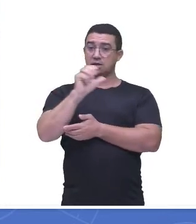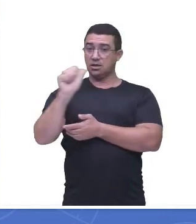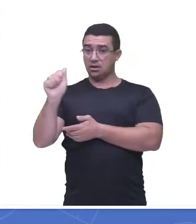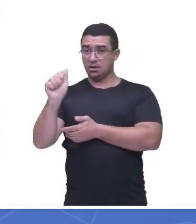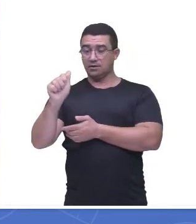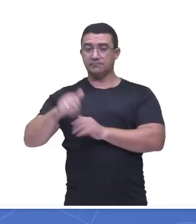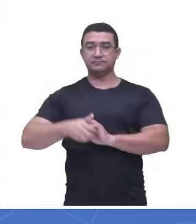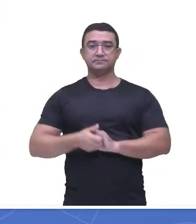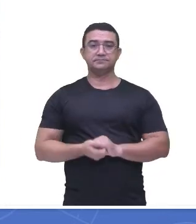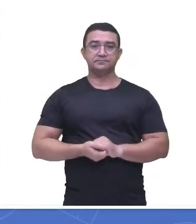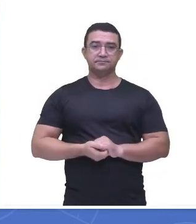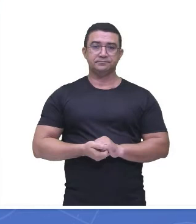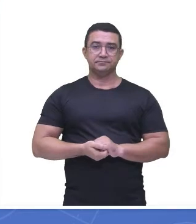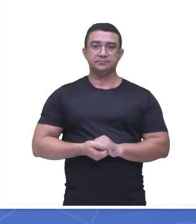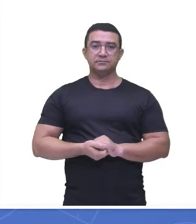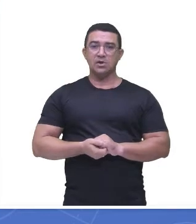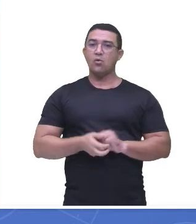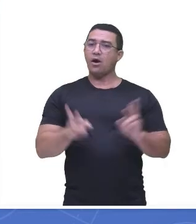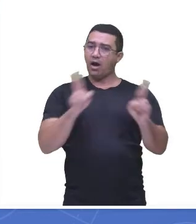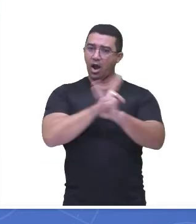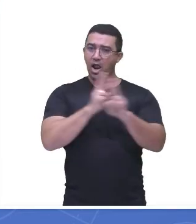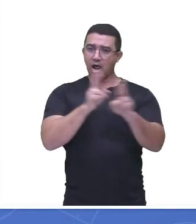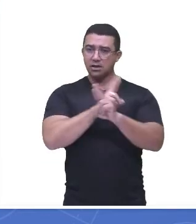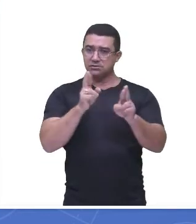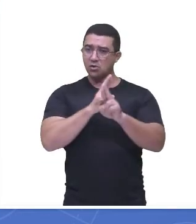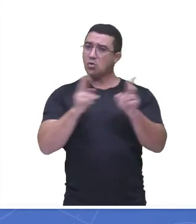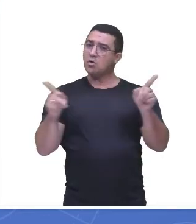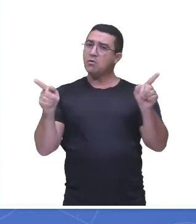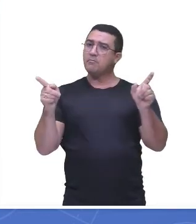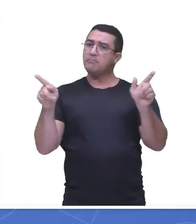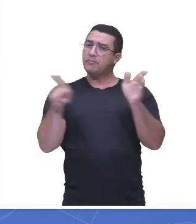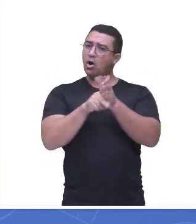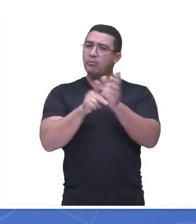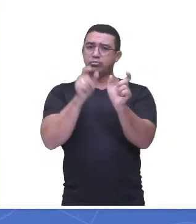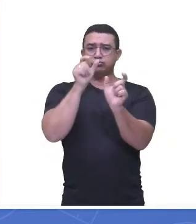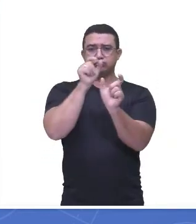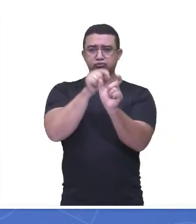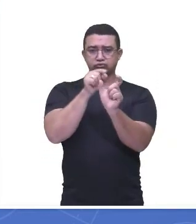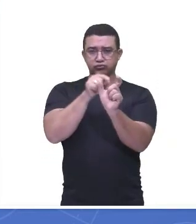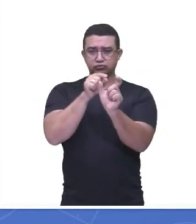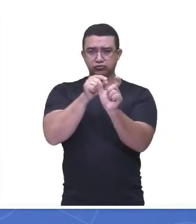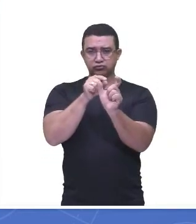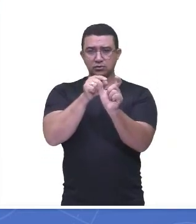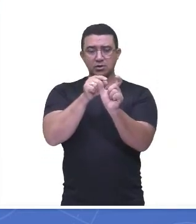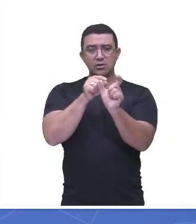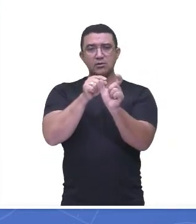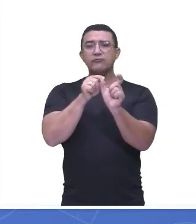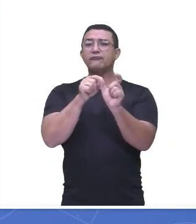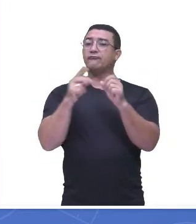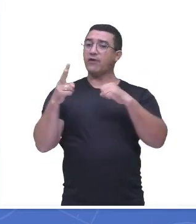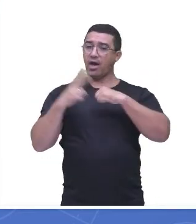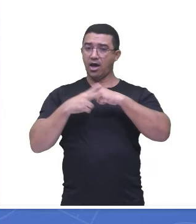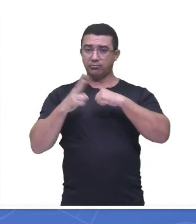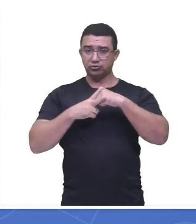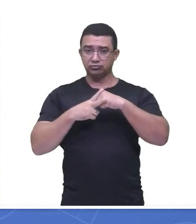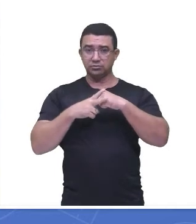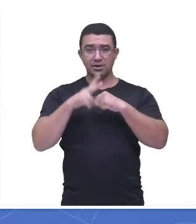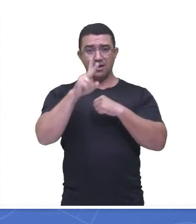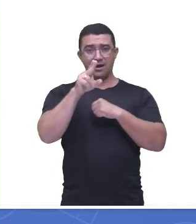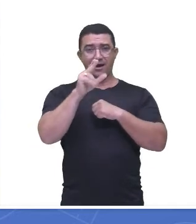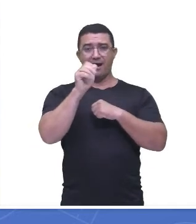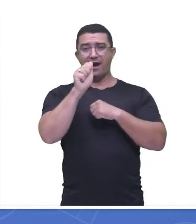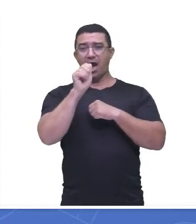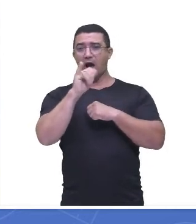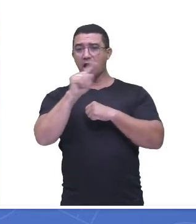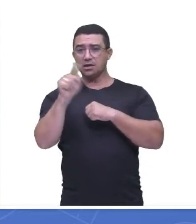estão relacionadas diretamente com a raiz do verbo, ok? Com a raiz, e não a desinência em si. O que é a raiz? É o que vem antes, a